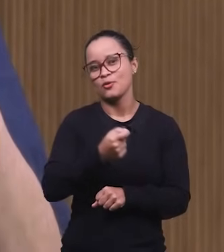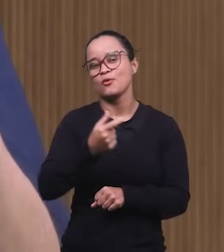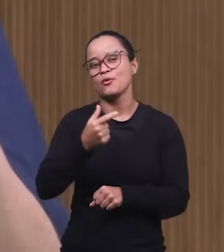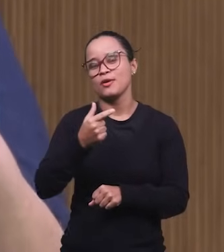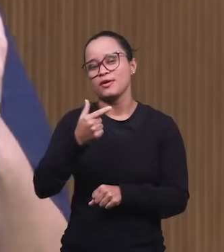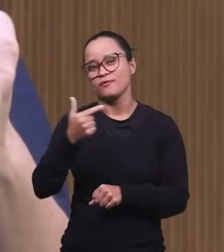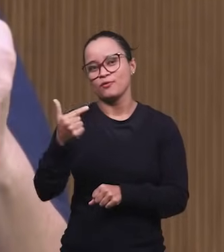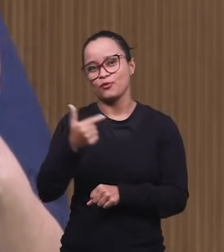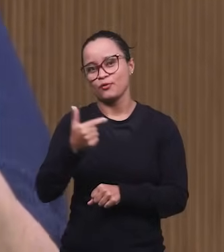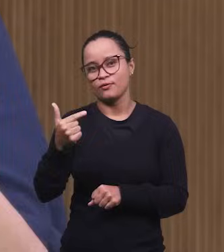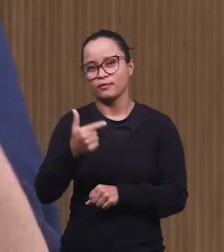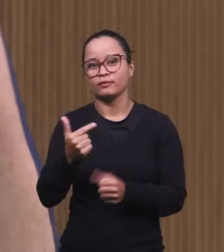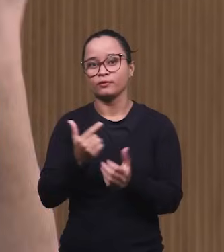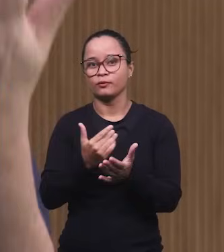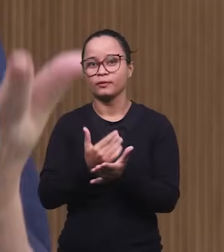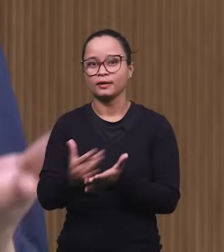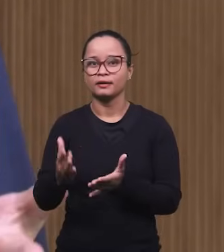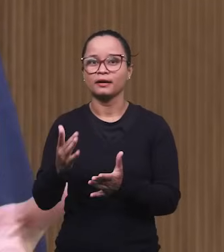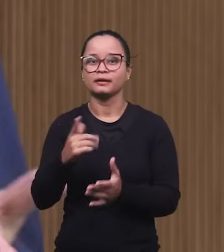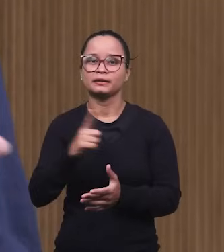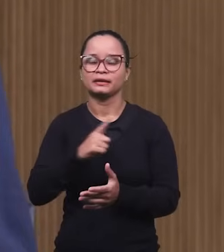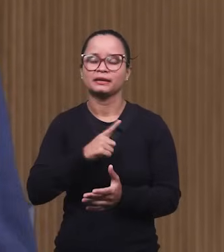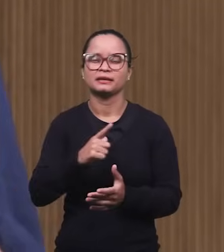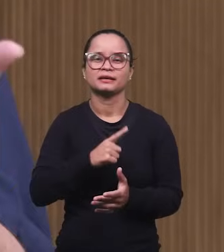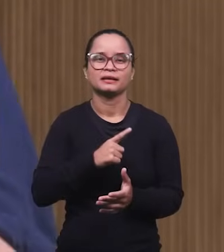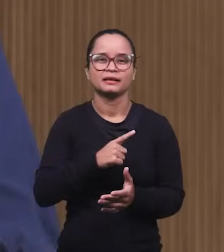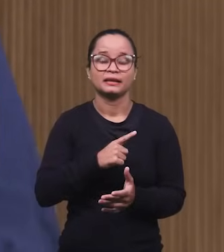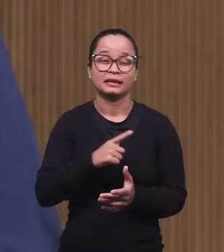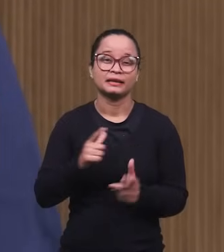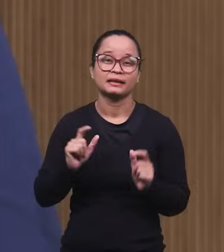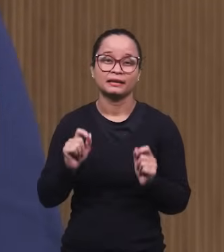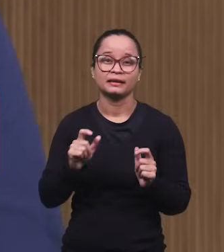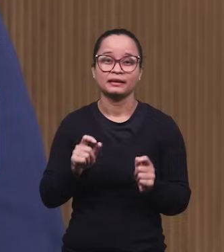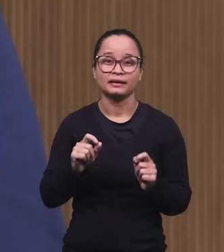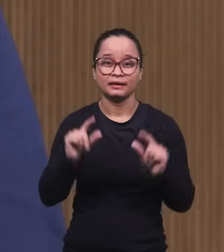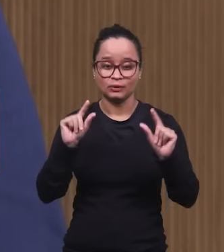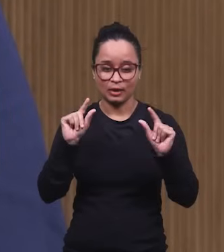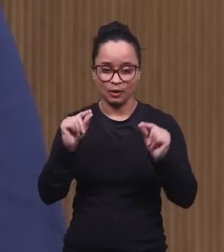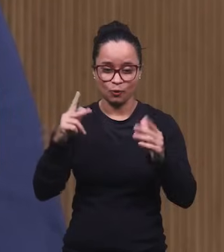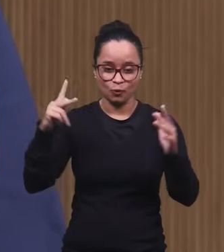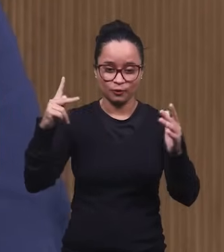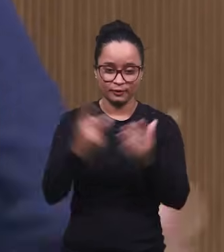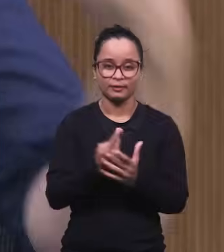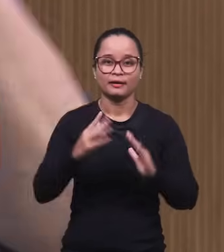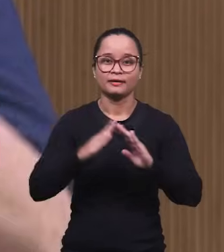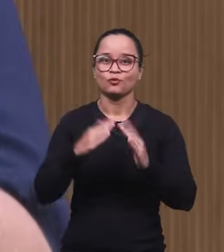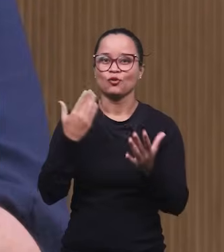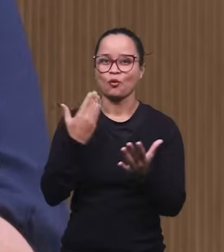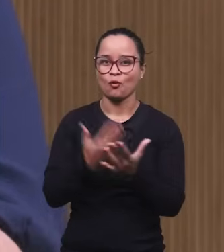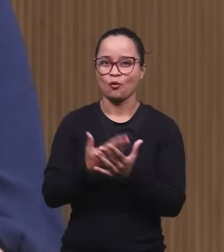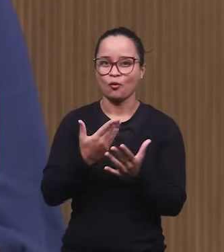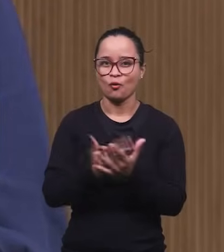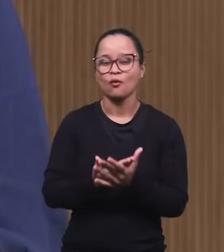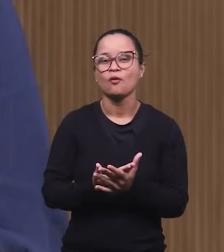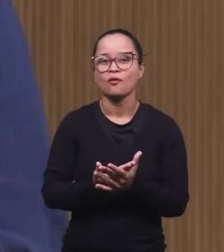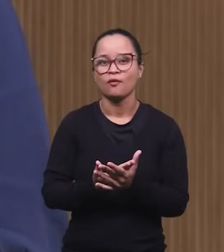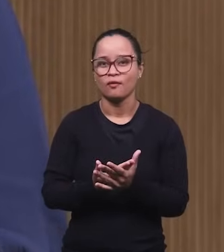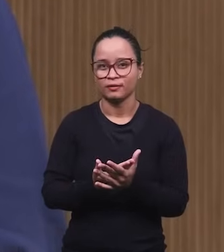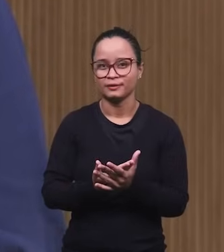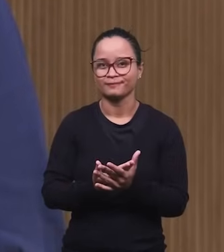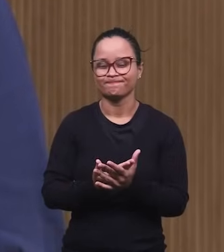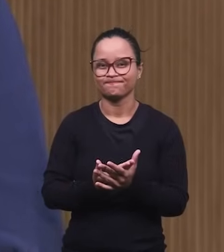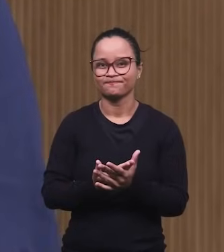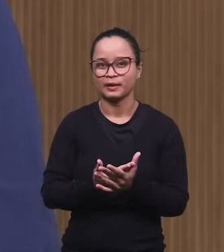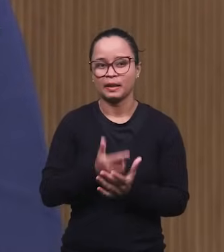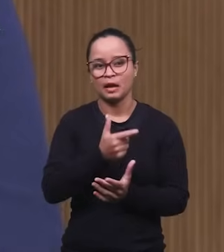2022, começaram a ter muitos ataques nas escolas. Não sei se vocês estão lembrando. Então, trouxe de novo aquele pânico para dentro